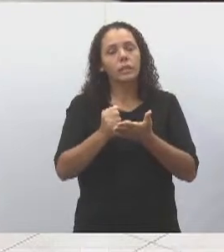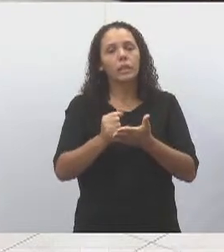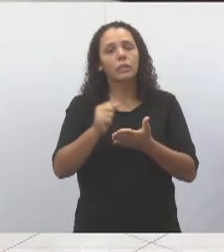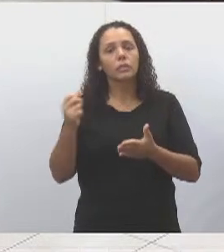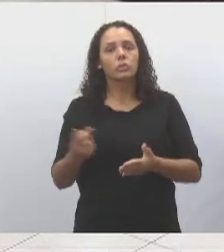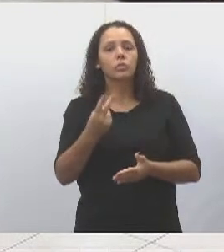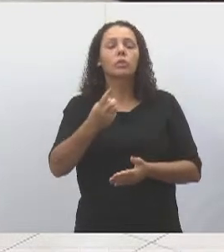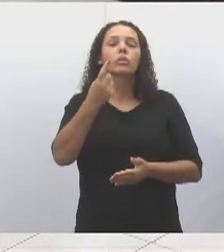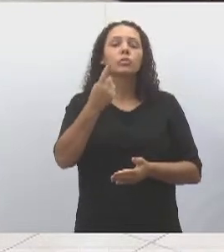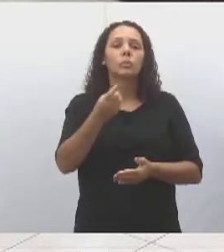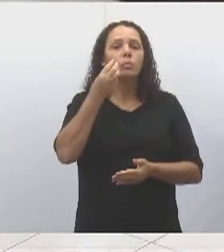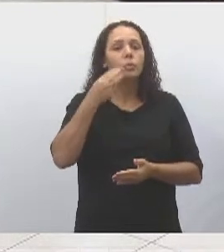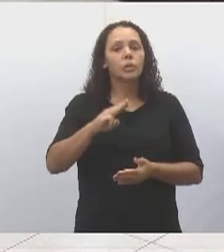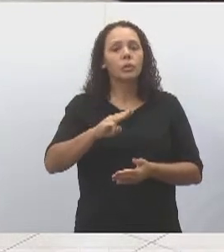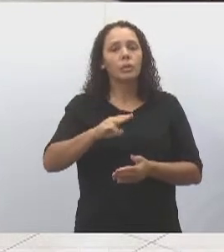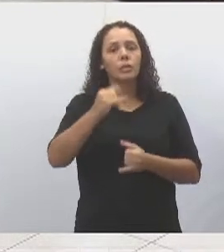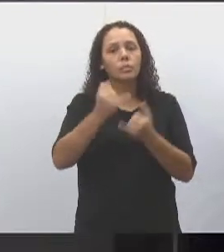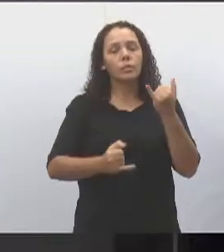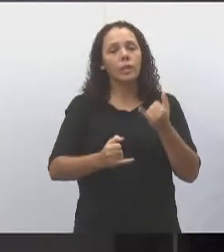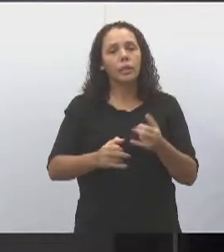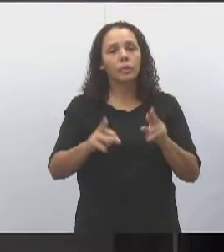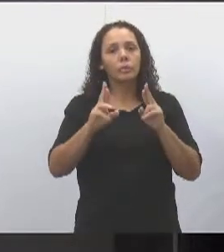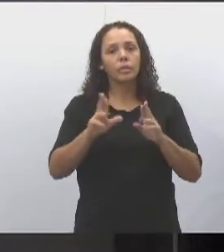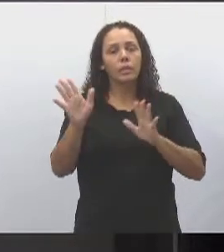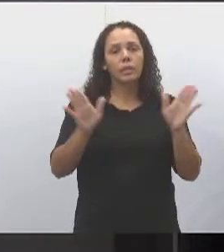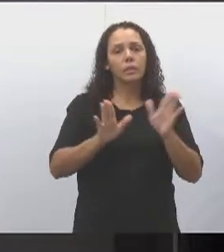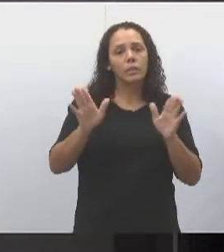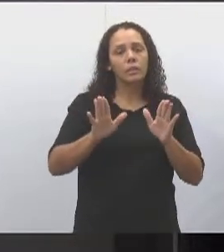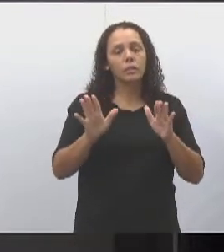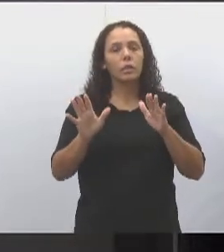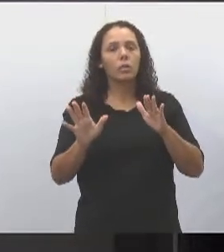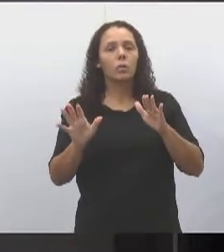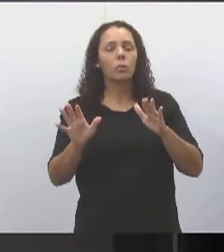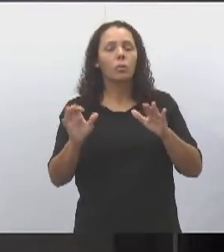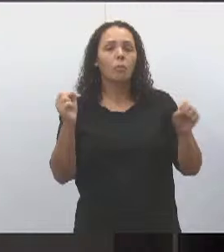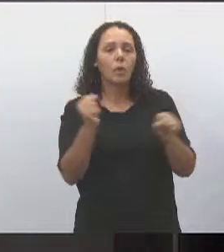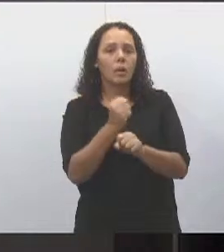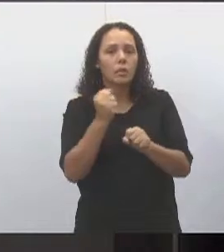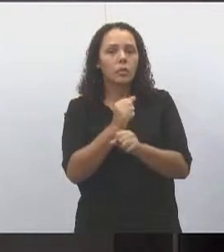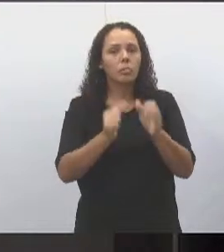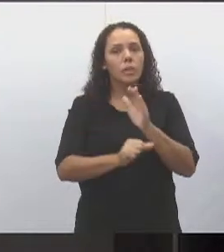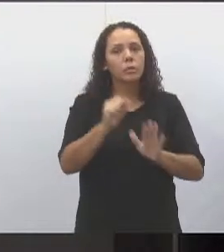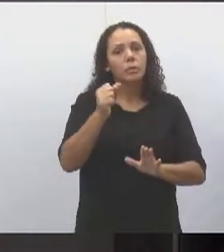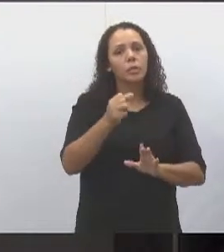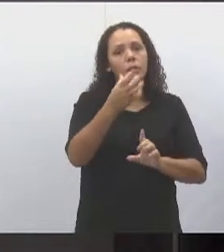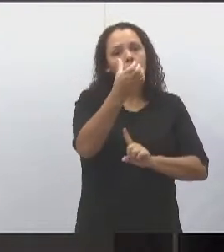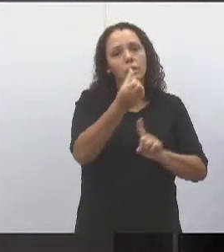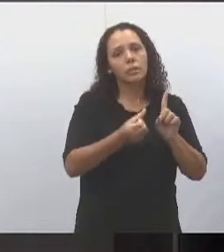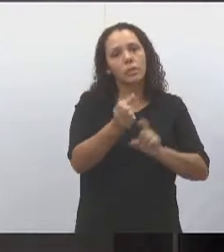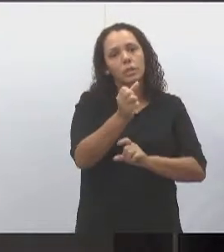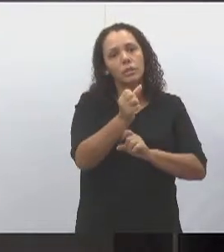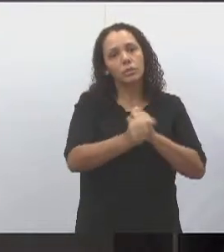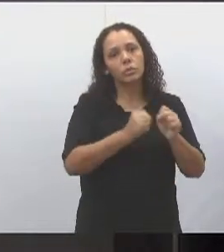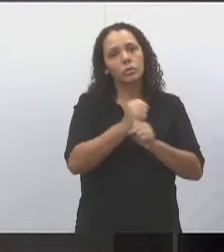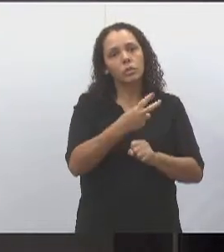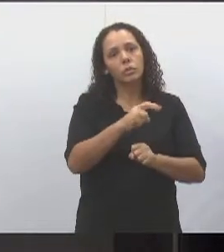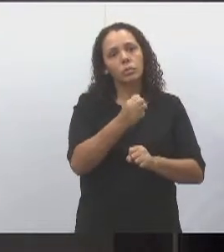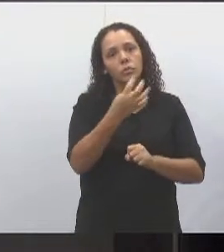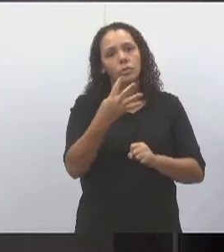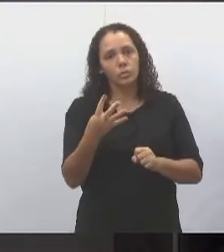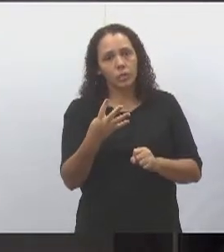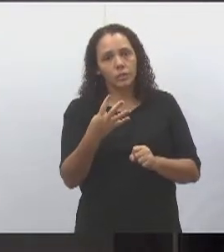milhão com a previsão da licitação para as obras para o primeiro semestre de